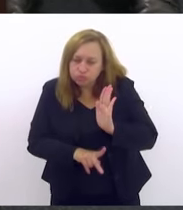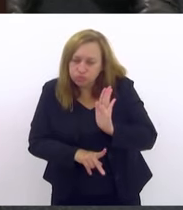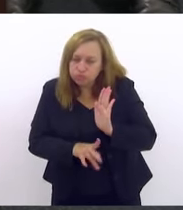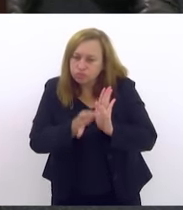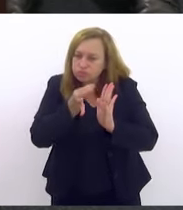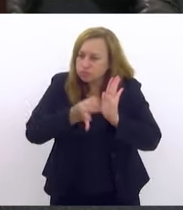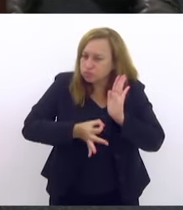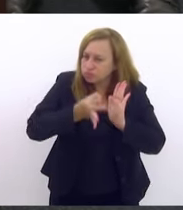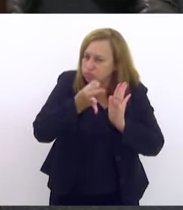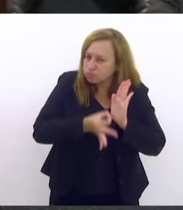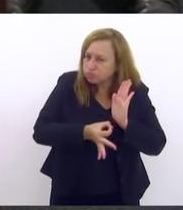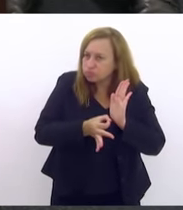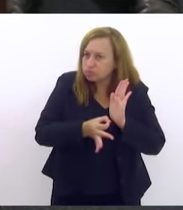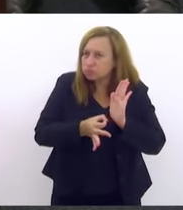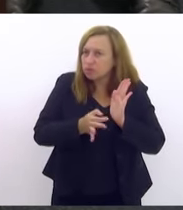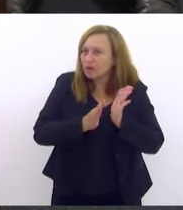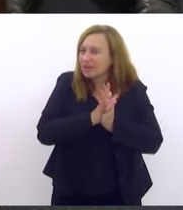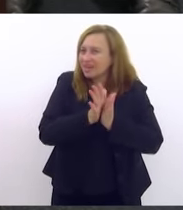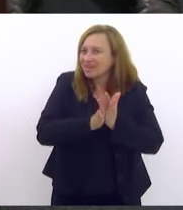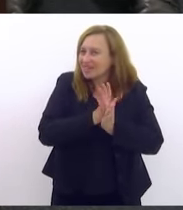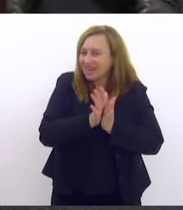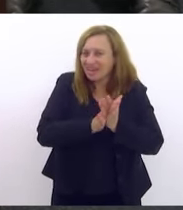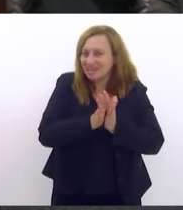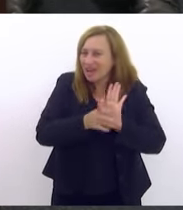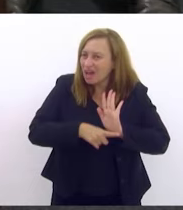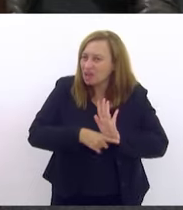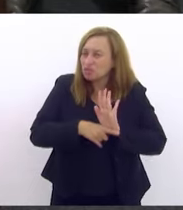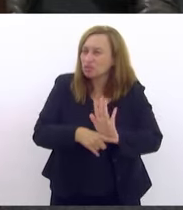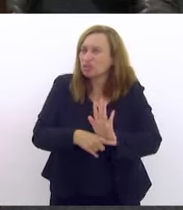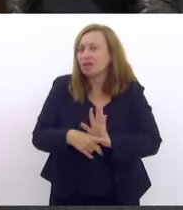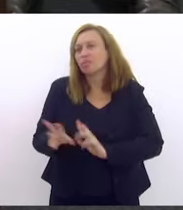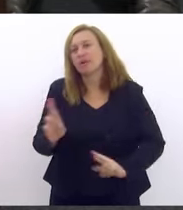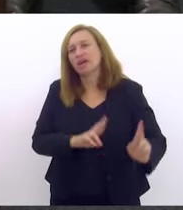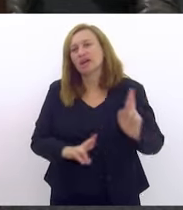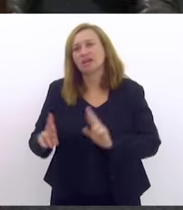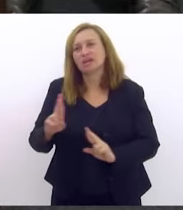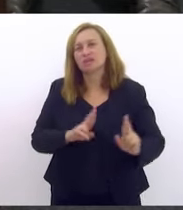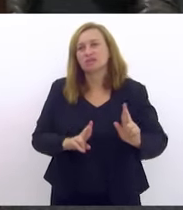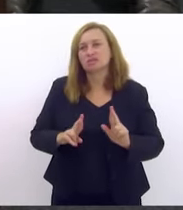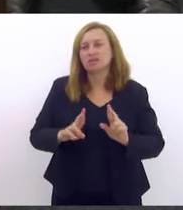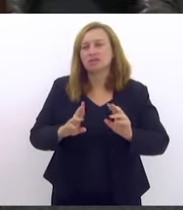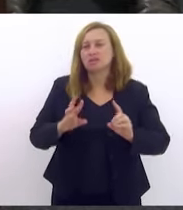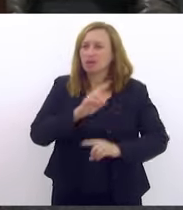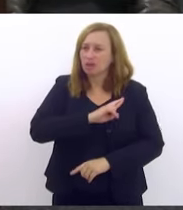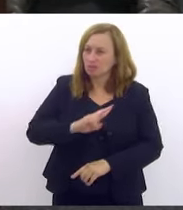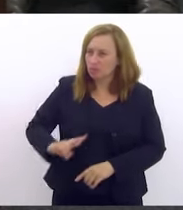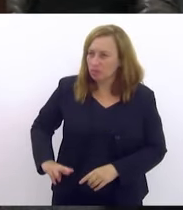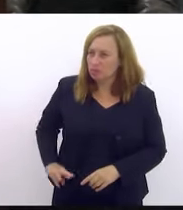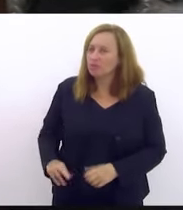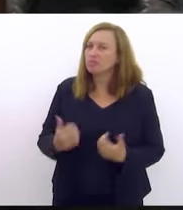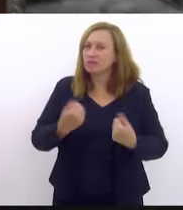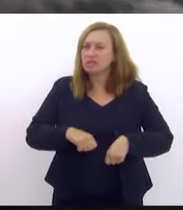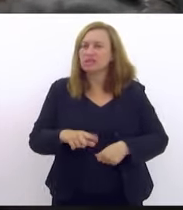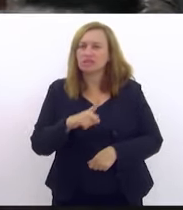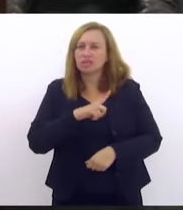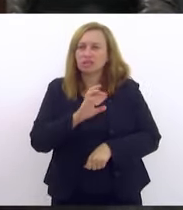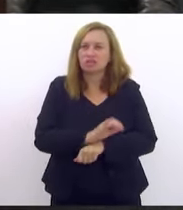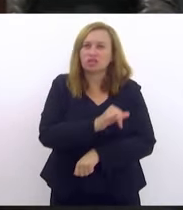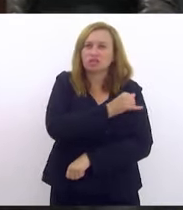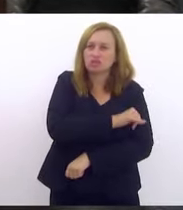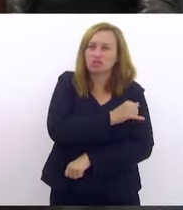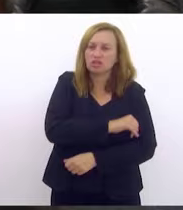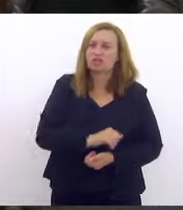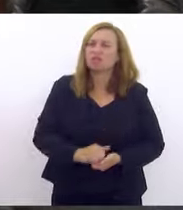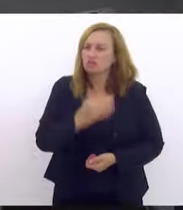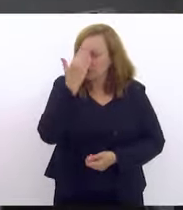desse projeto, que em nada contribui para as relações republicanas que devemos ter no estado do Rio de